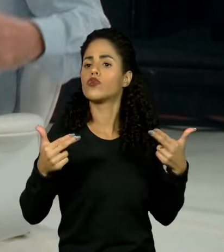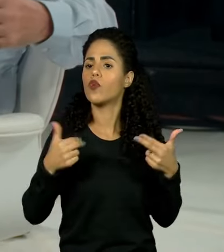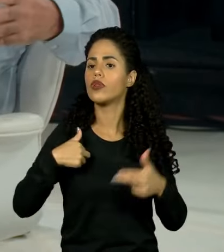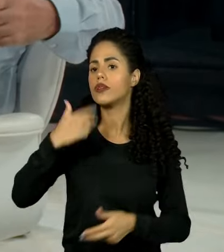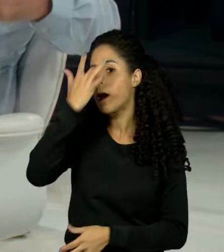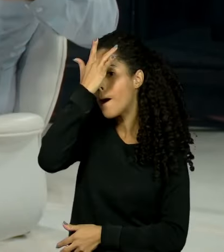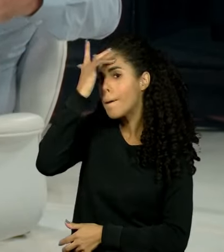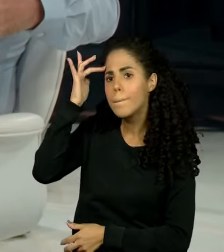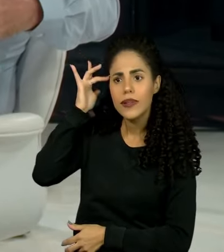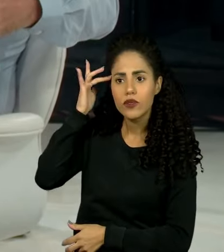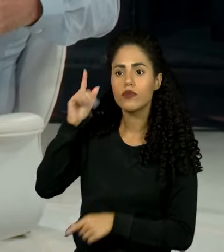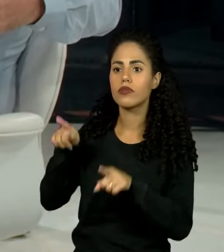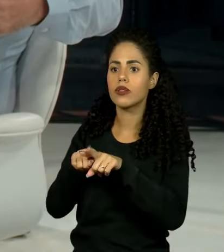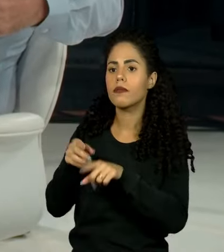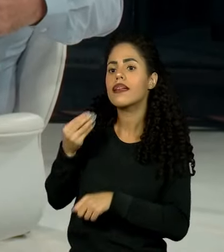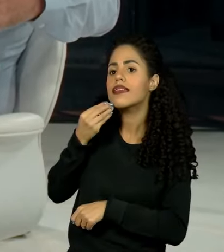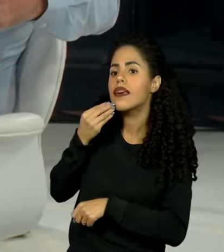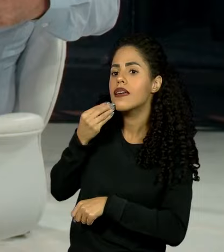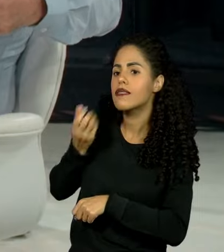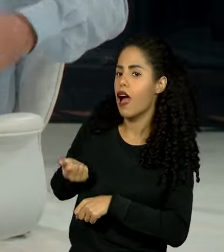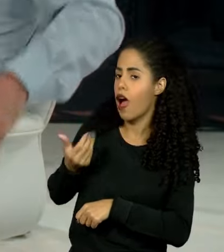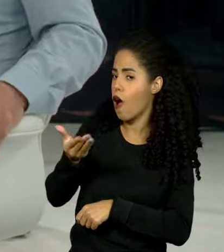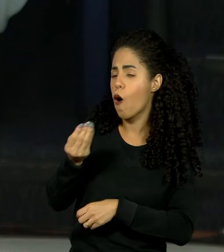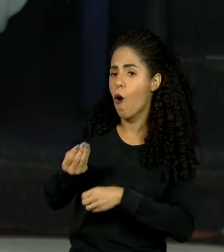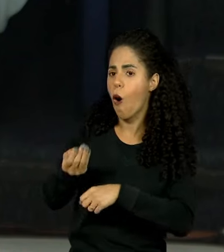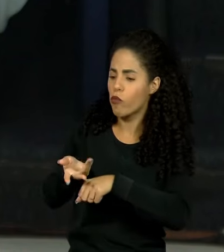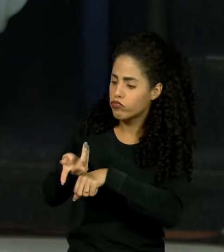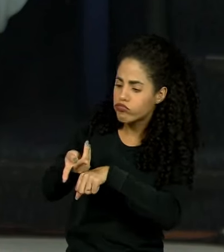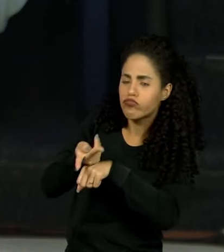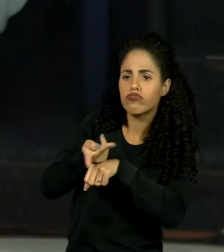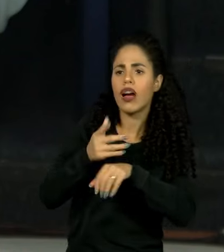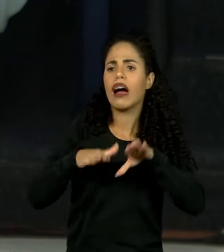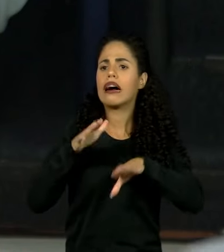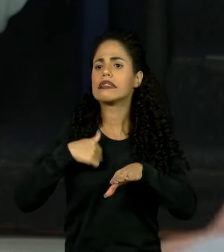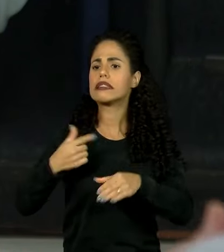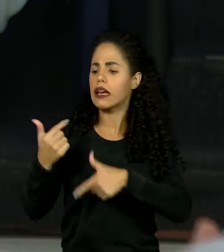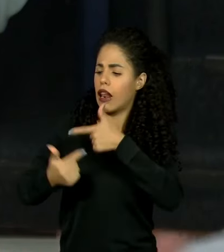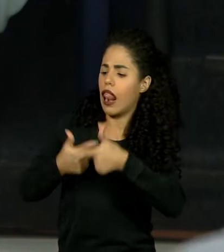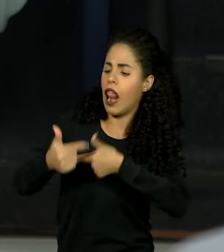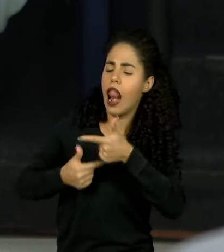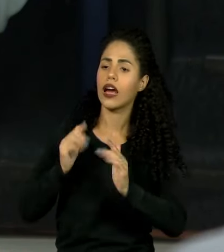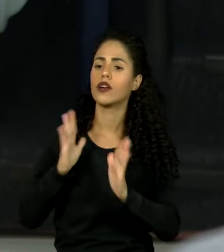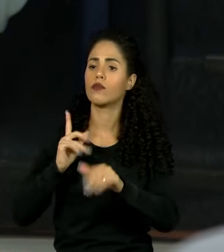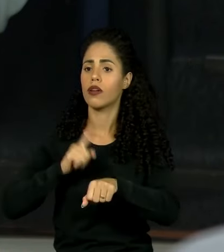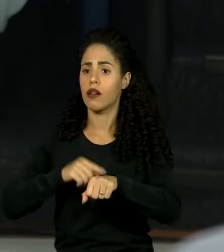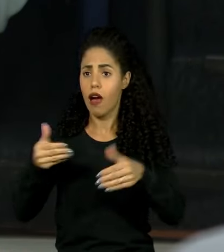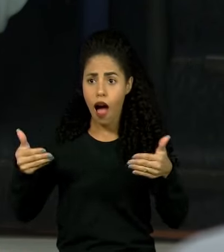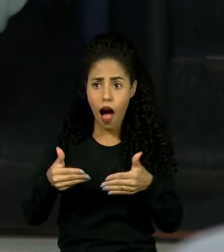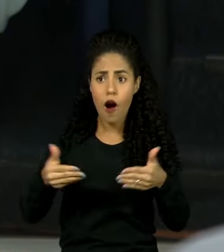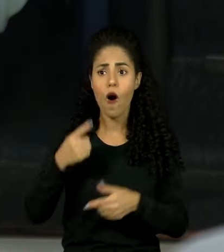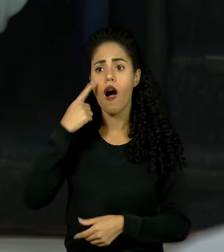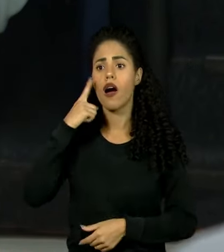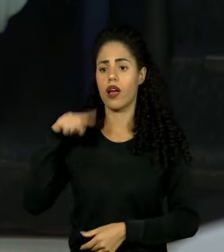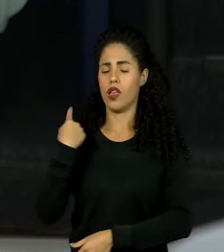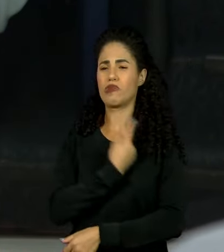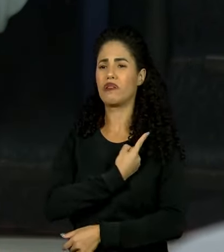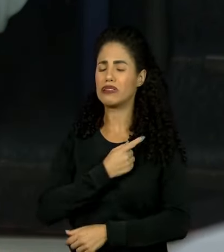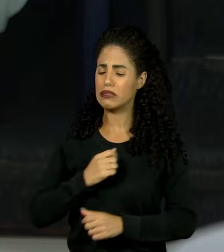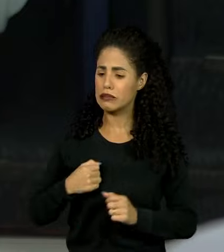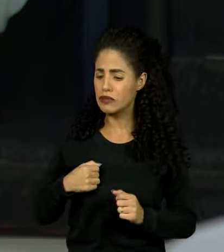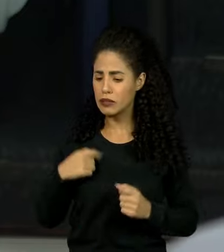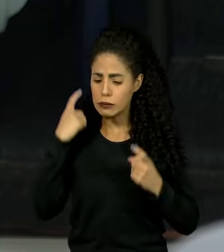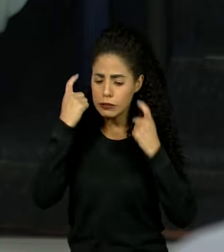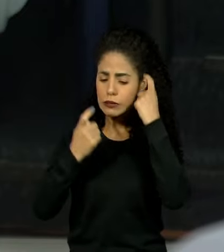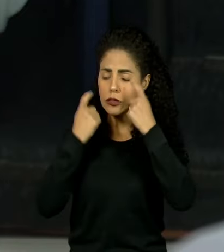pessoas que estão buscando uma um um um momento de emprego agora eh a nossa angústia